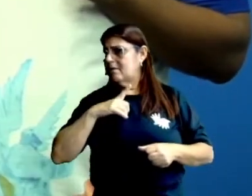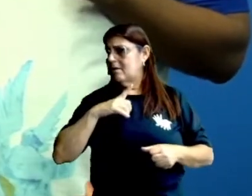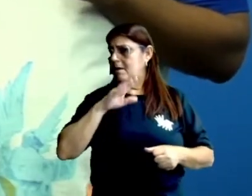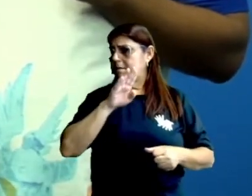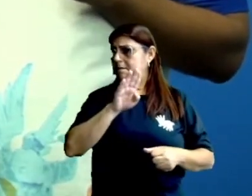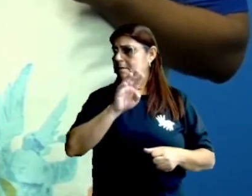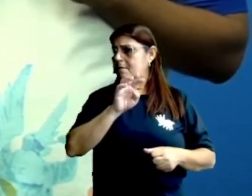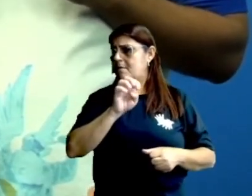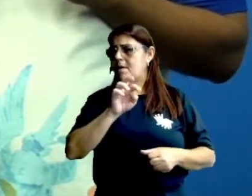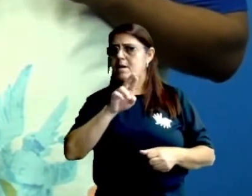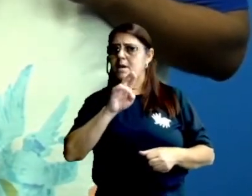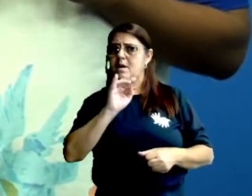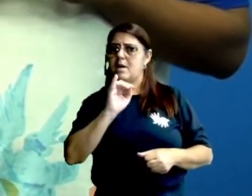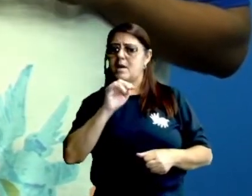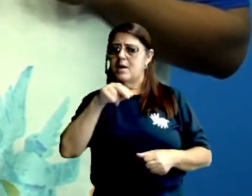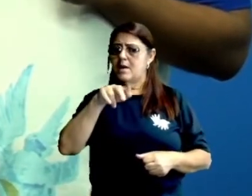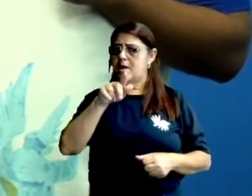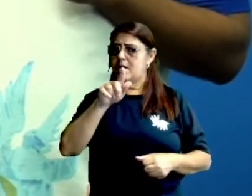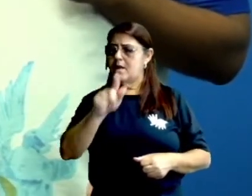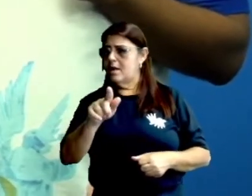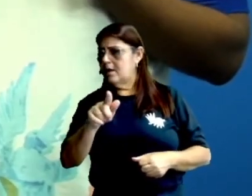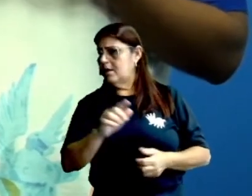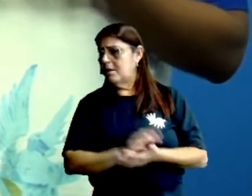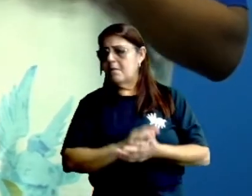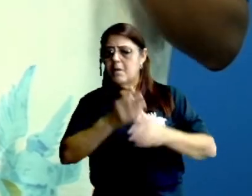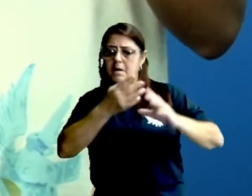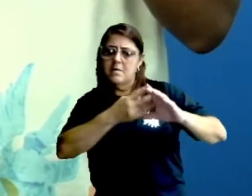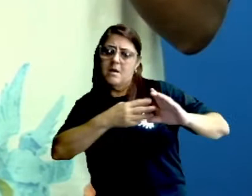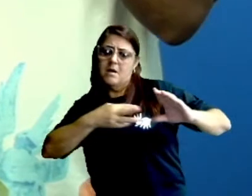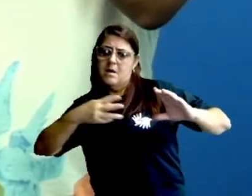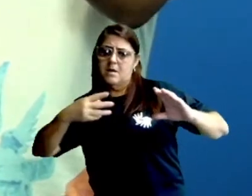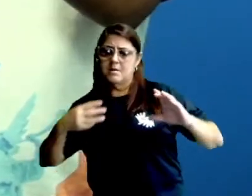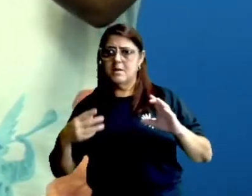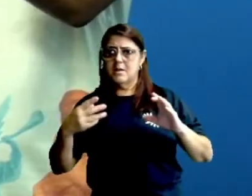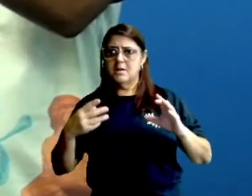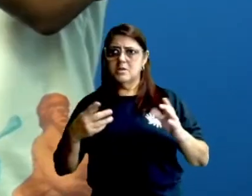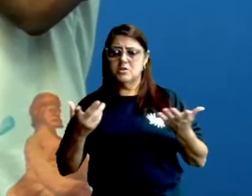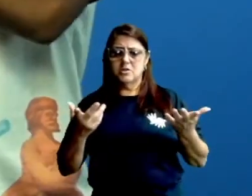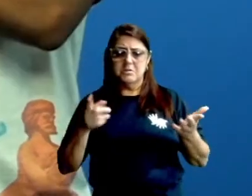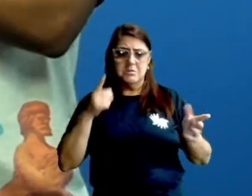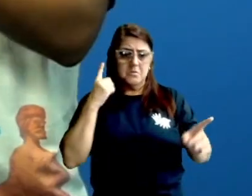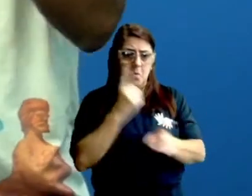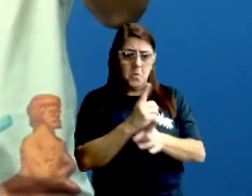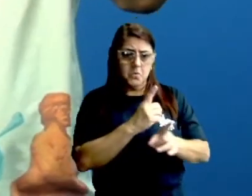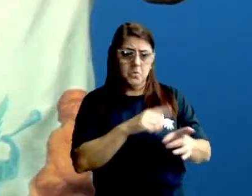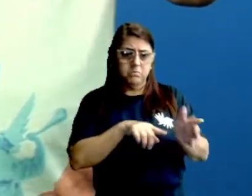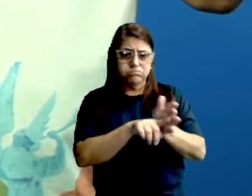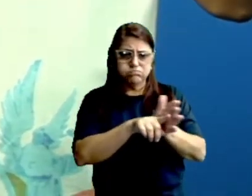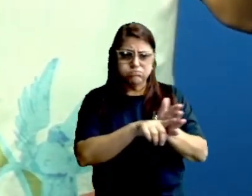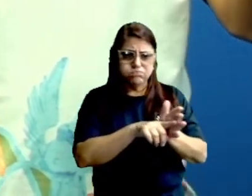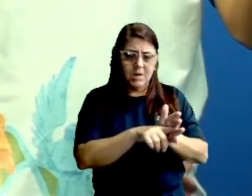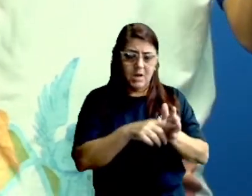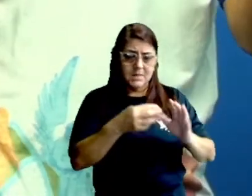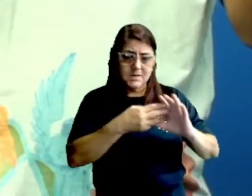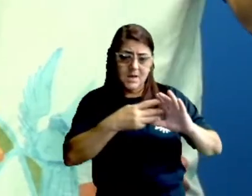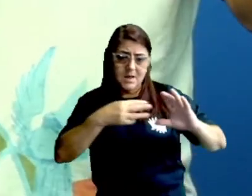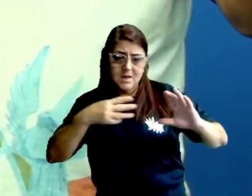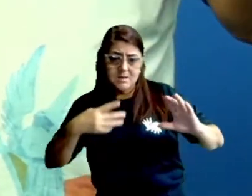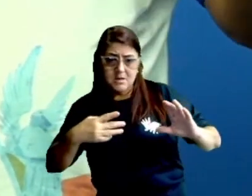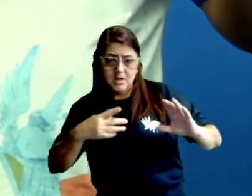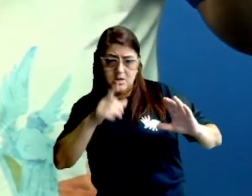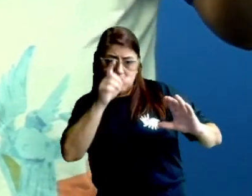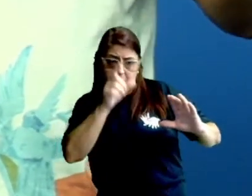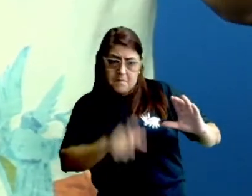das características, tá? Por conta das características dos vestígios que foram achados. As